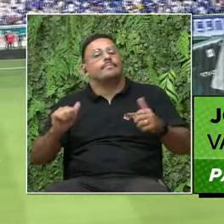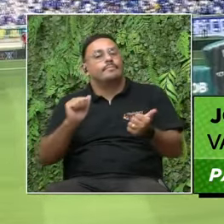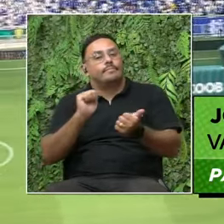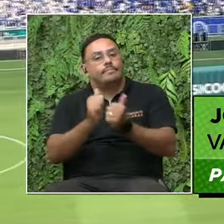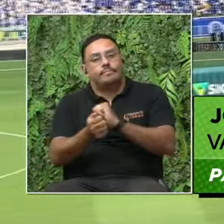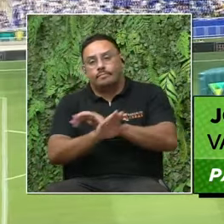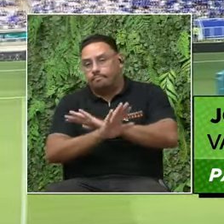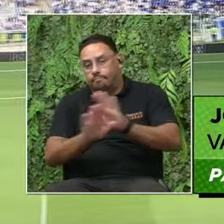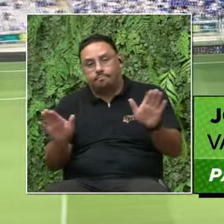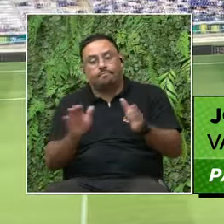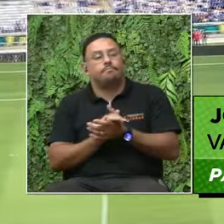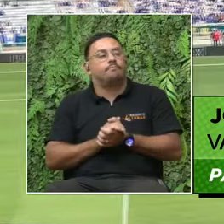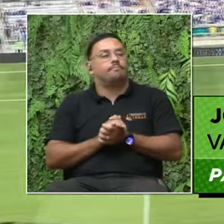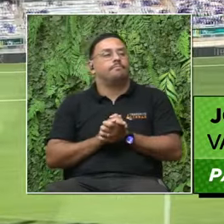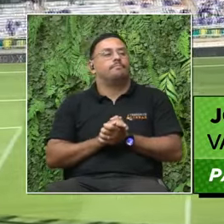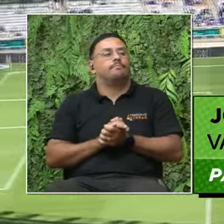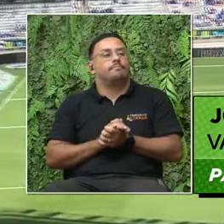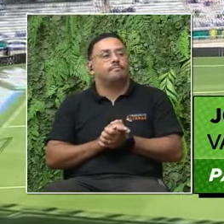mais e o